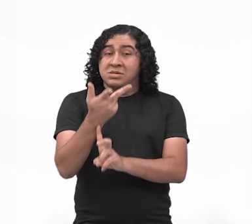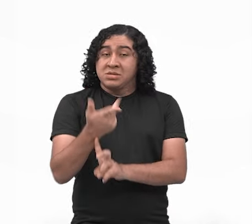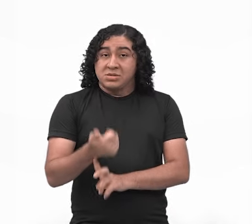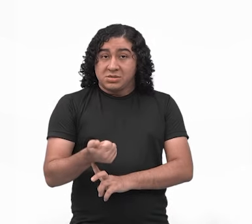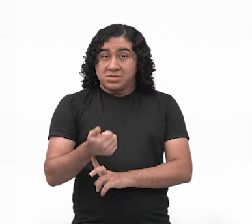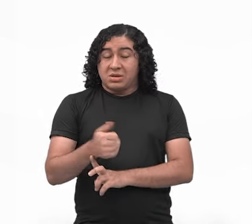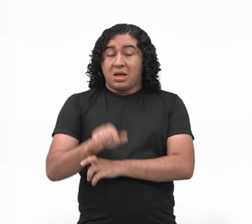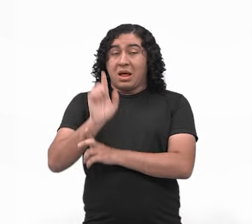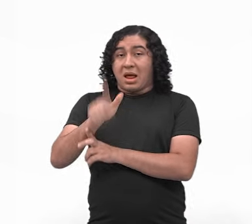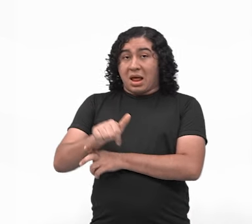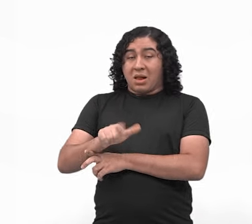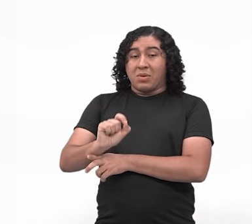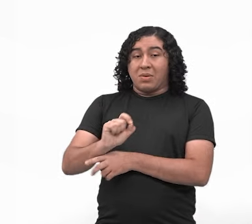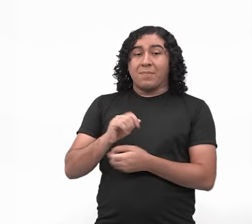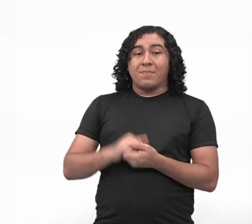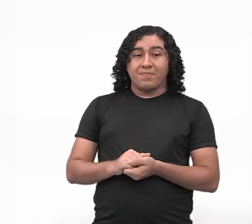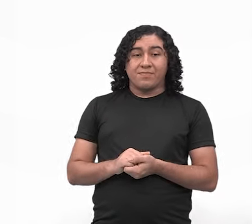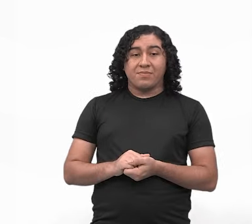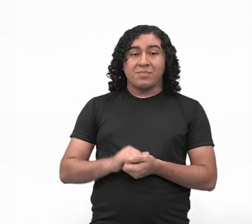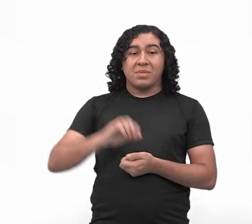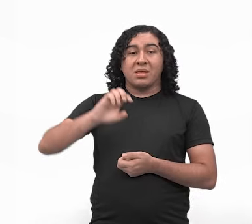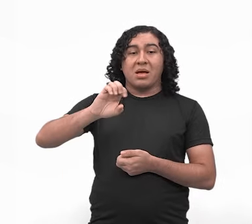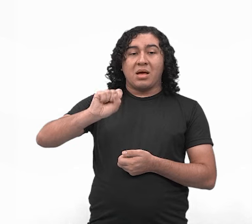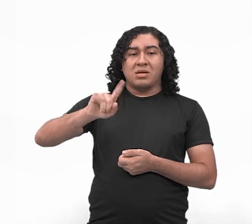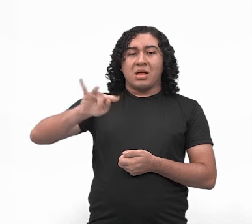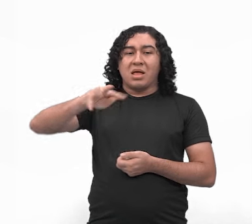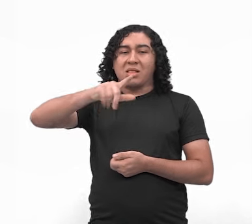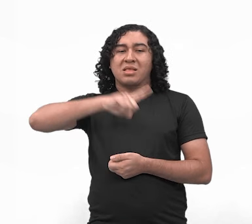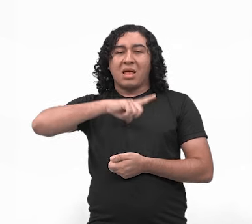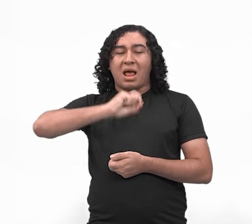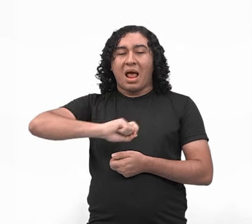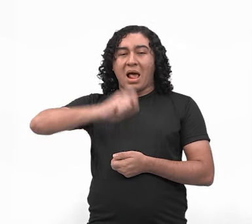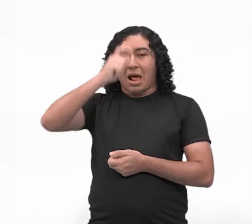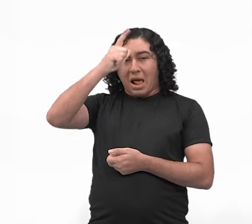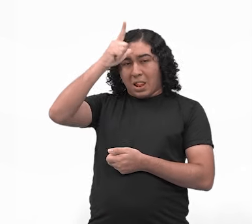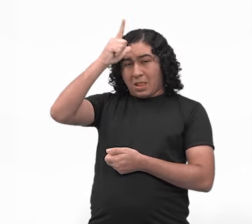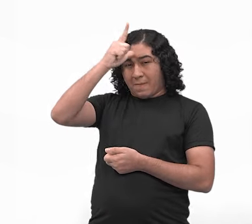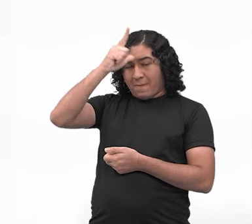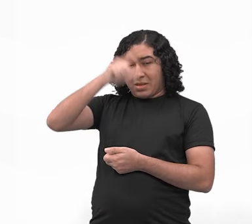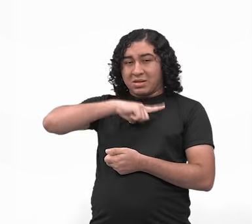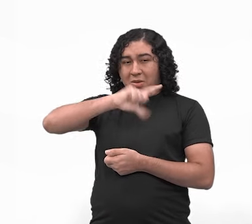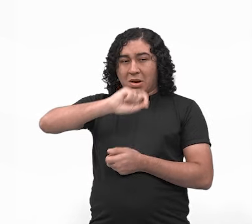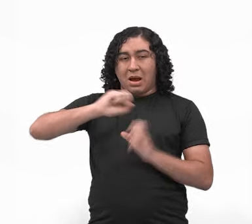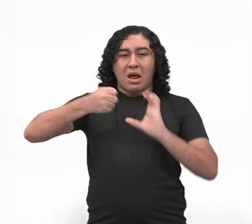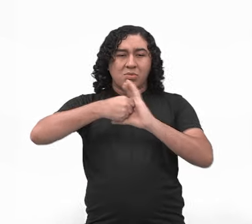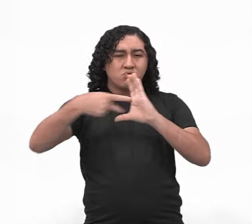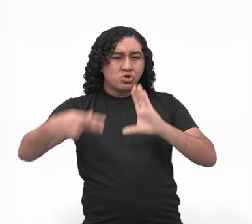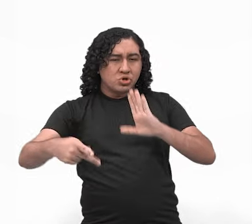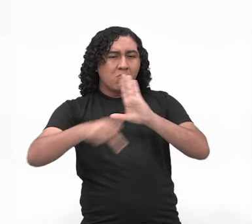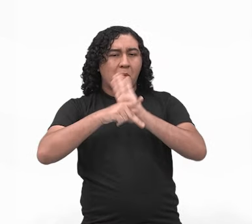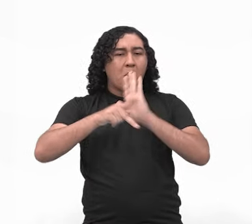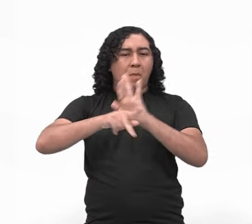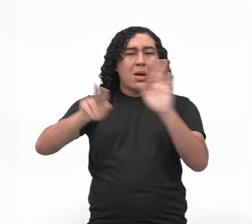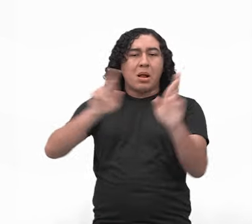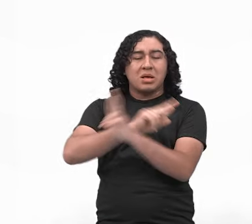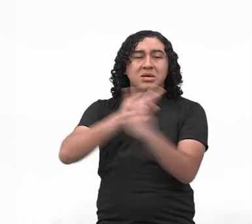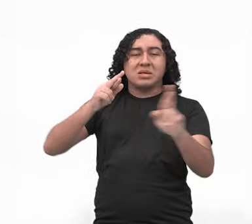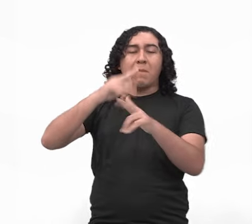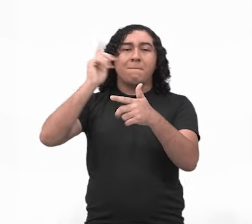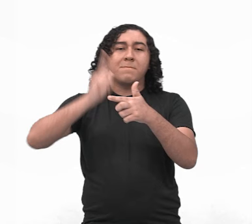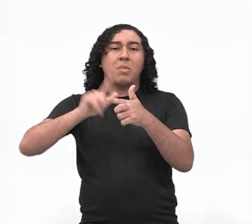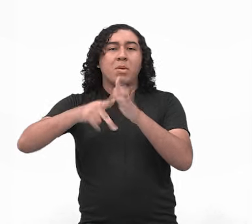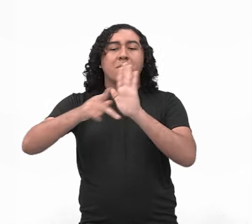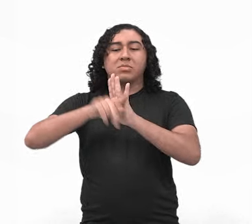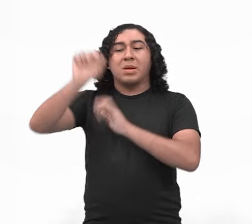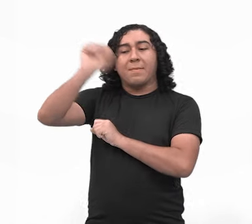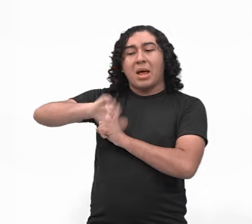teórica alemã, cujo trabalho abrange vídeos, esculturas, instalações, muitas vezes questionando as relações entre a imagem e